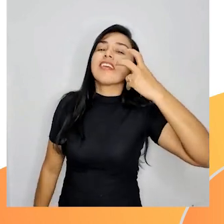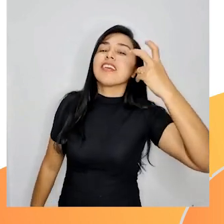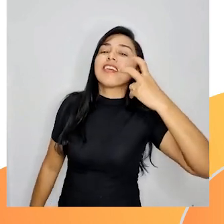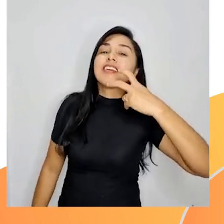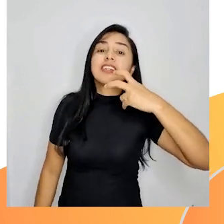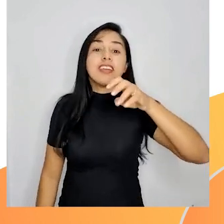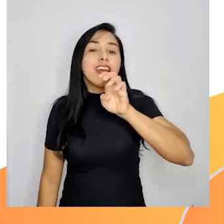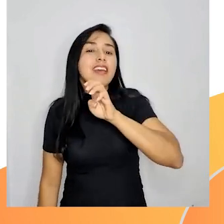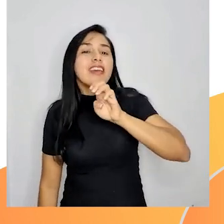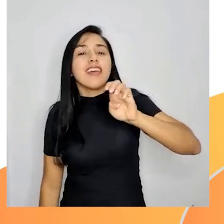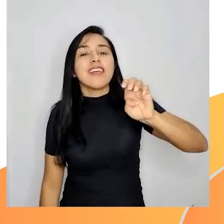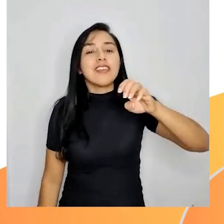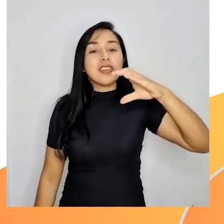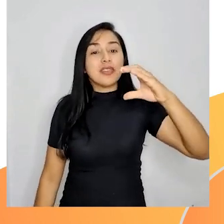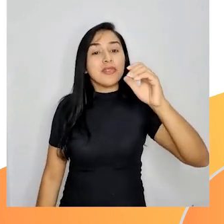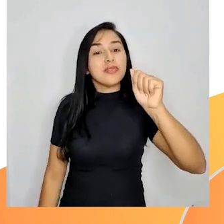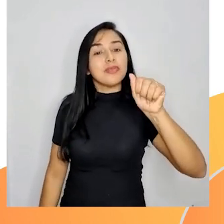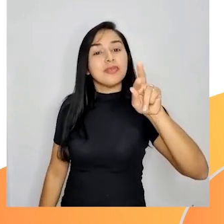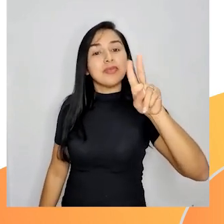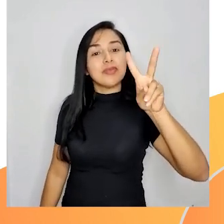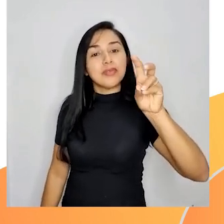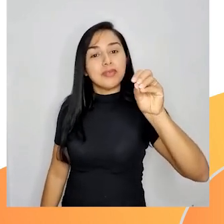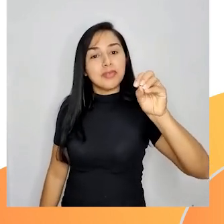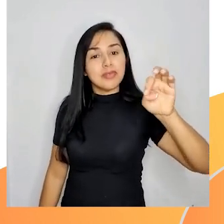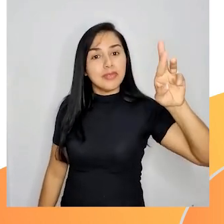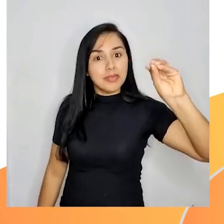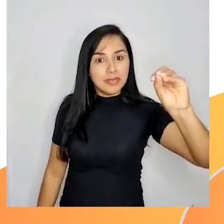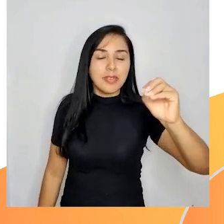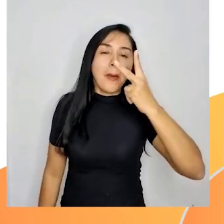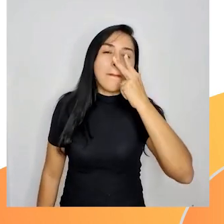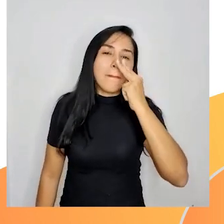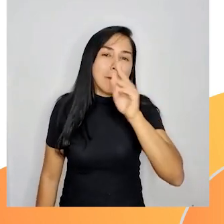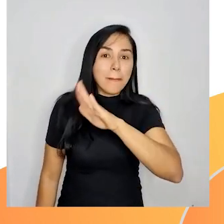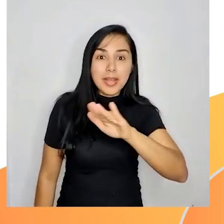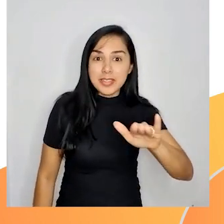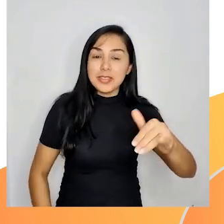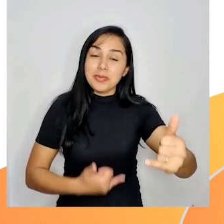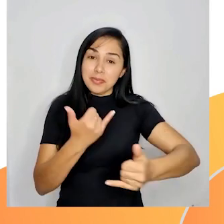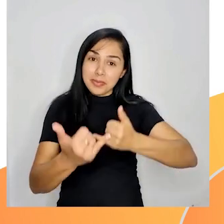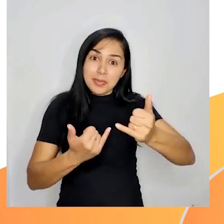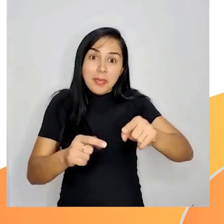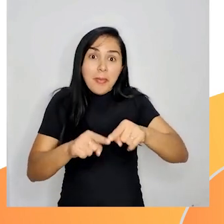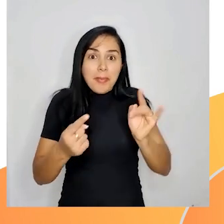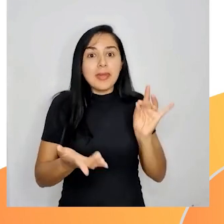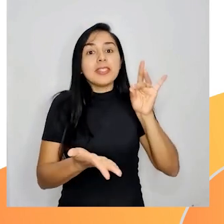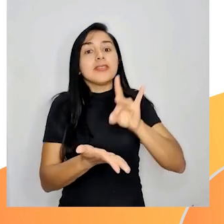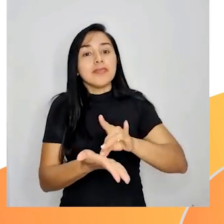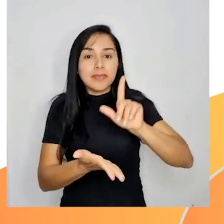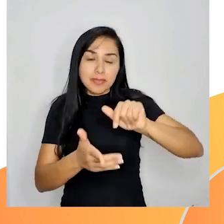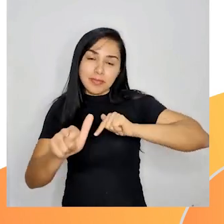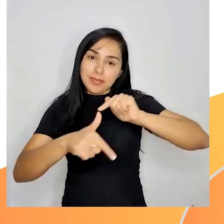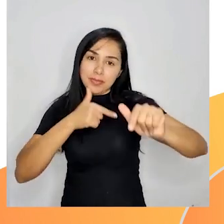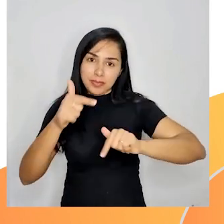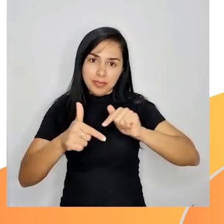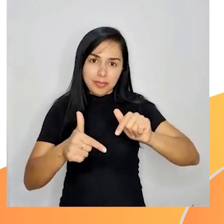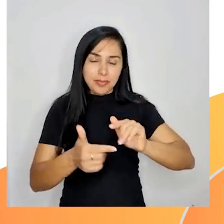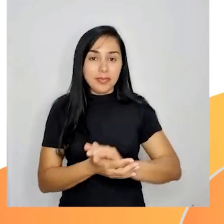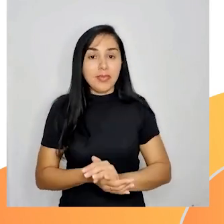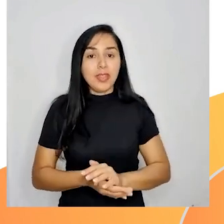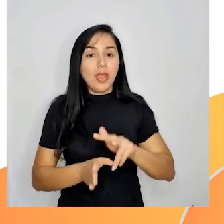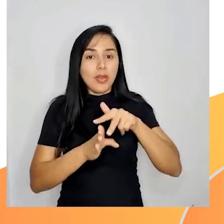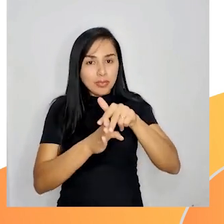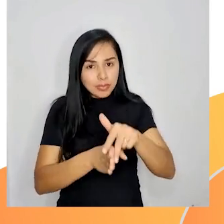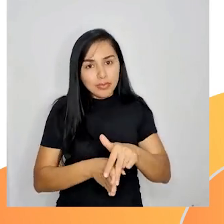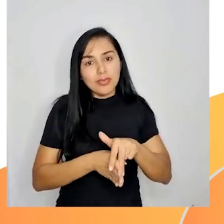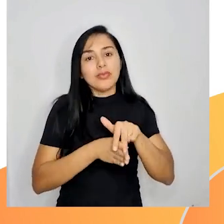pela cidade parece uma brincadeira, parece ali até um cântico, talvez. Quando voltam, vêm